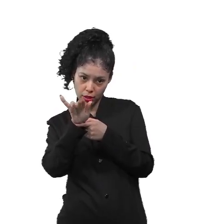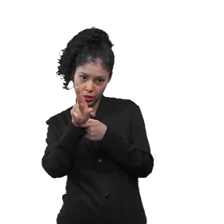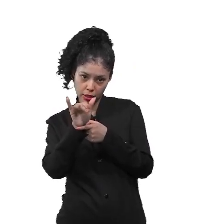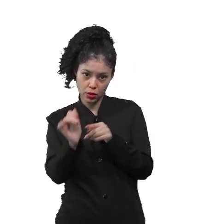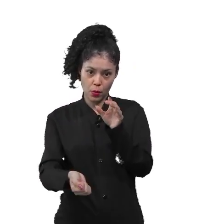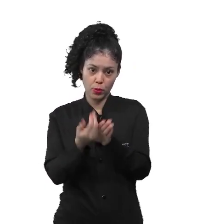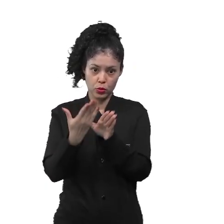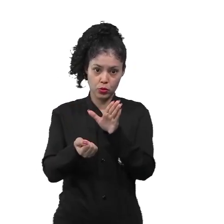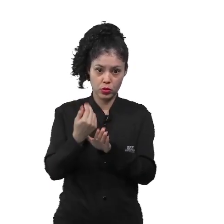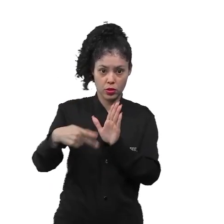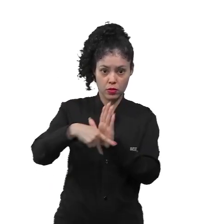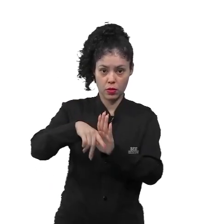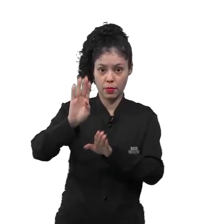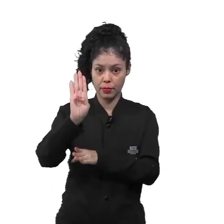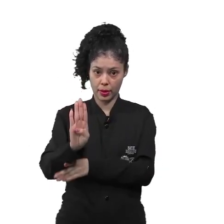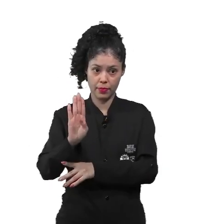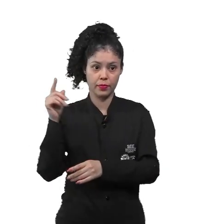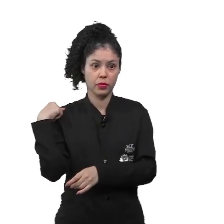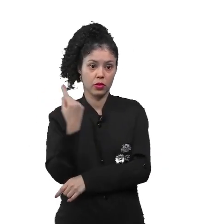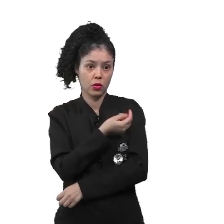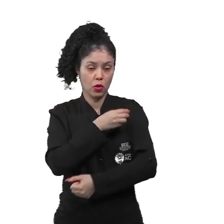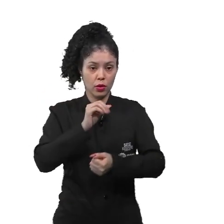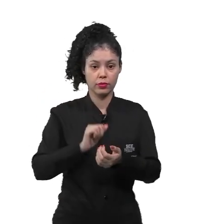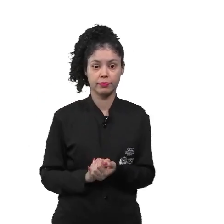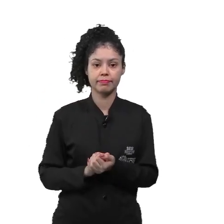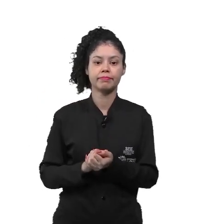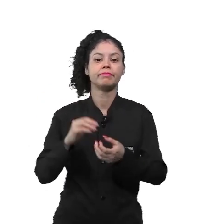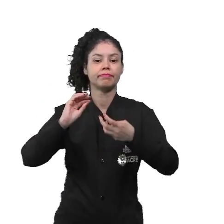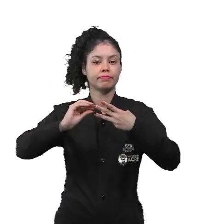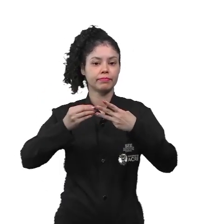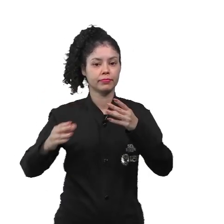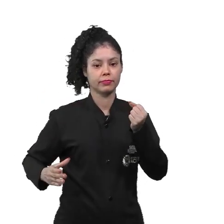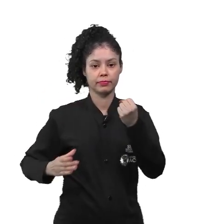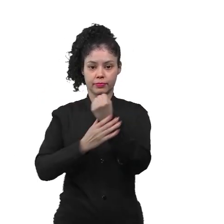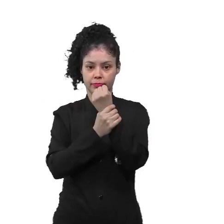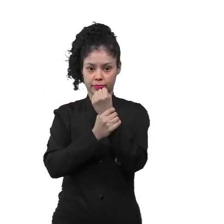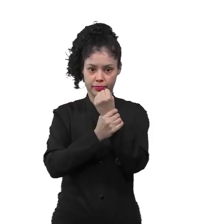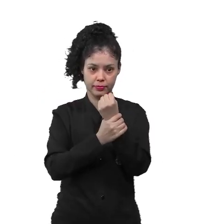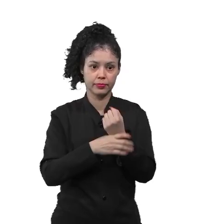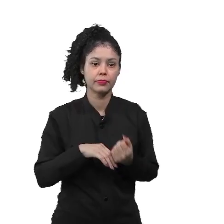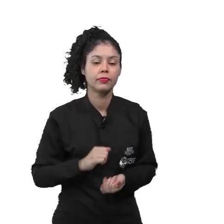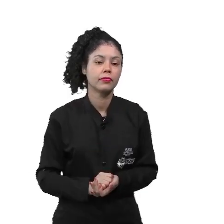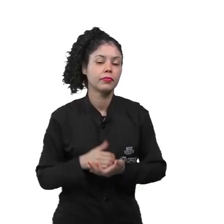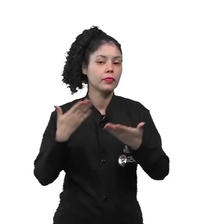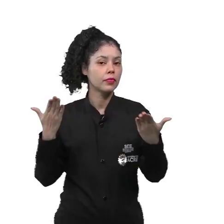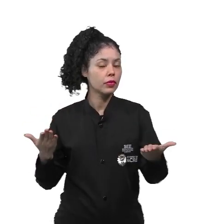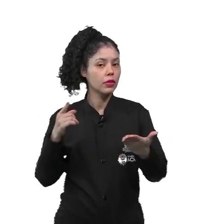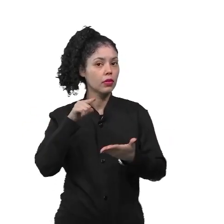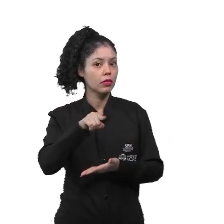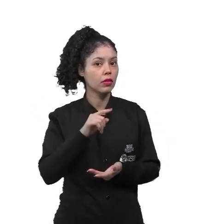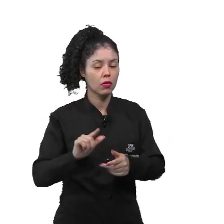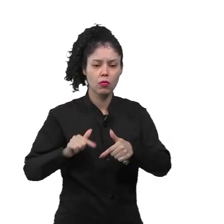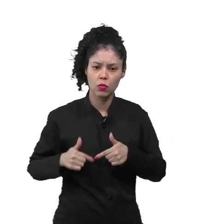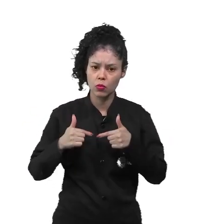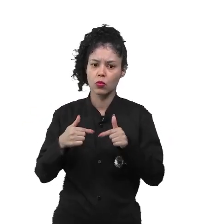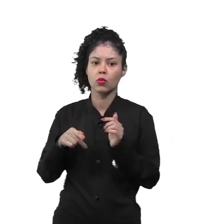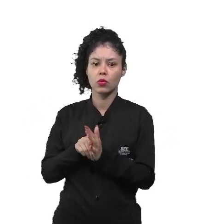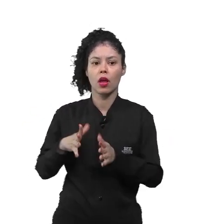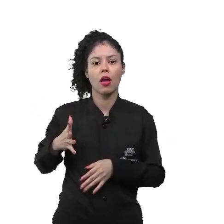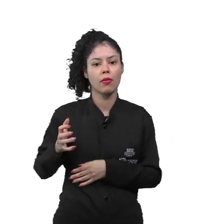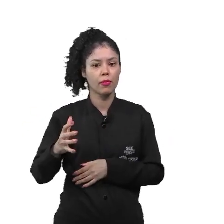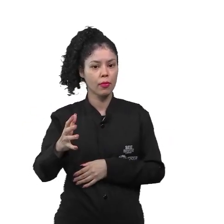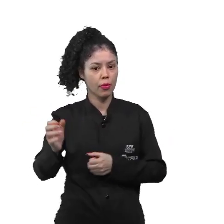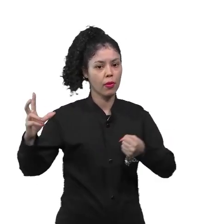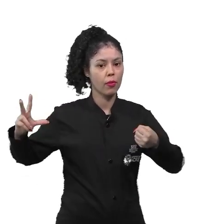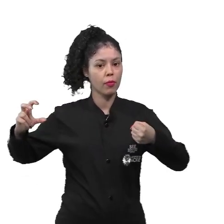pelos linfócitos B, que são as nossas células de proteção. Então, esses anticorpos, eles vão combater ali os vírus,